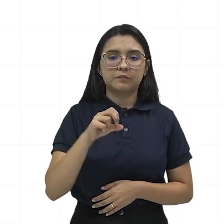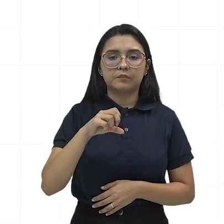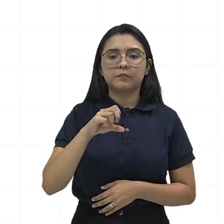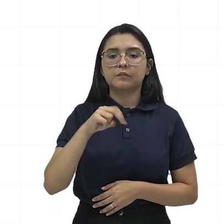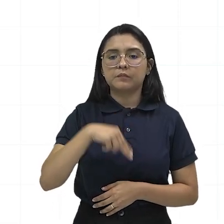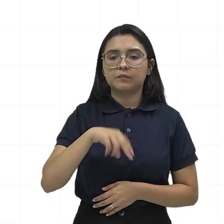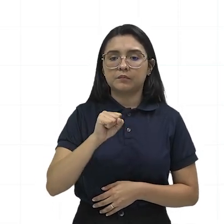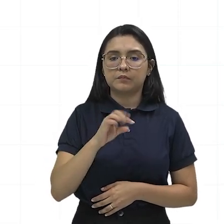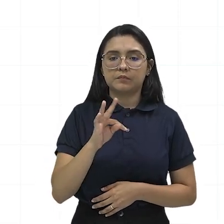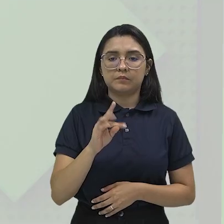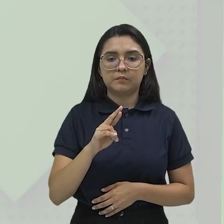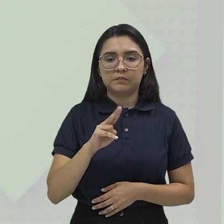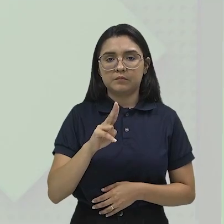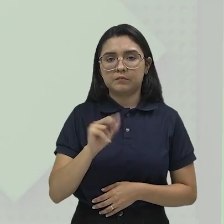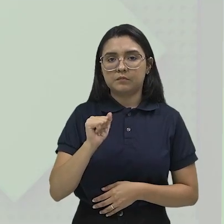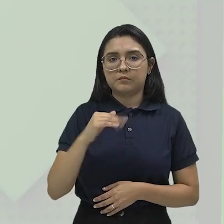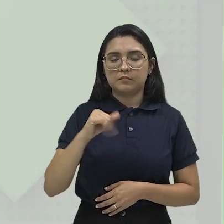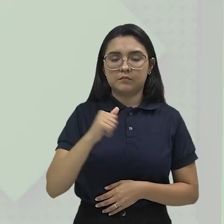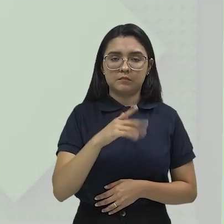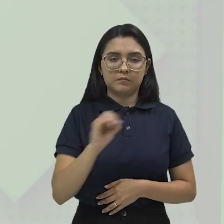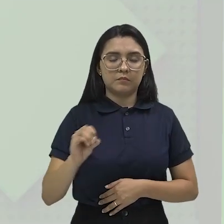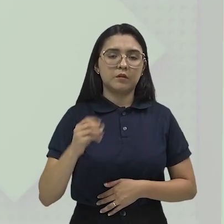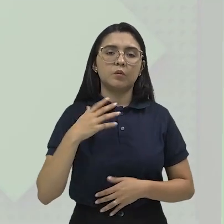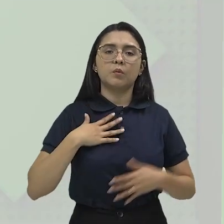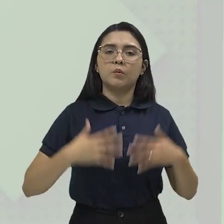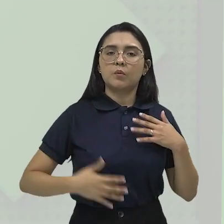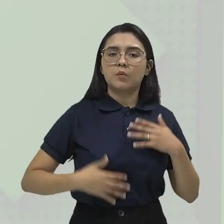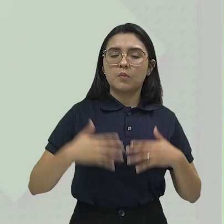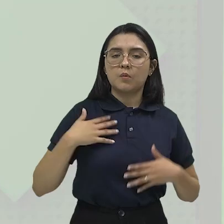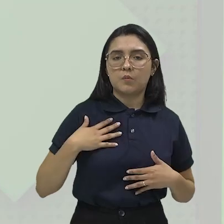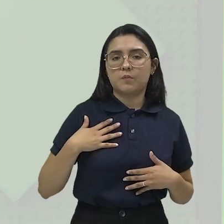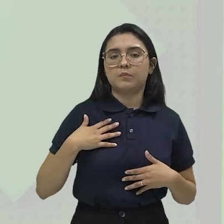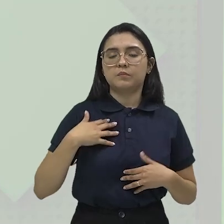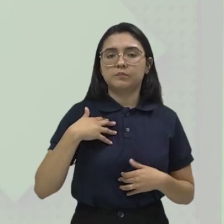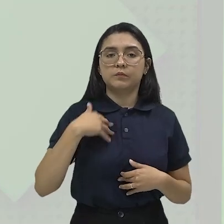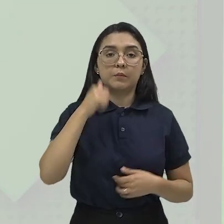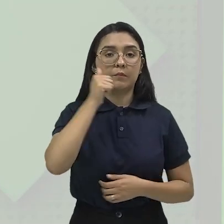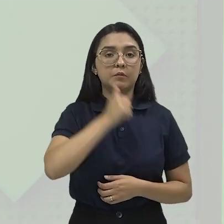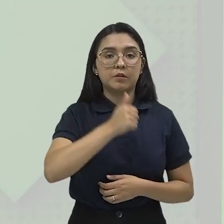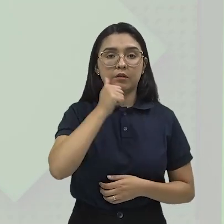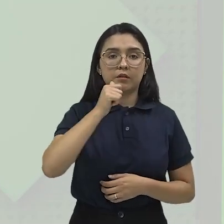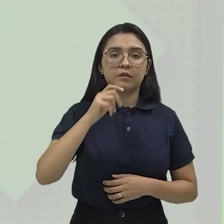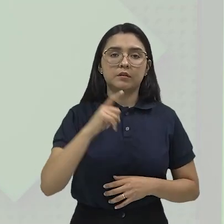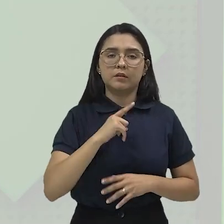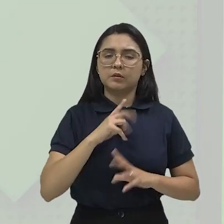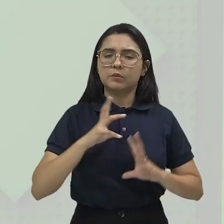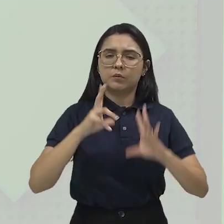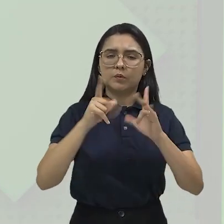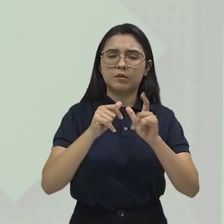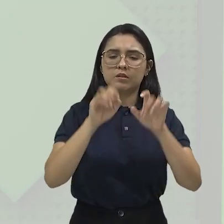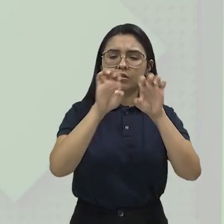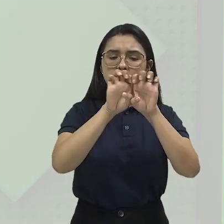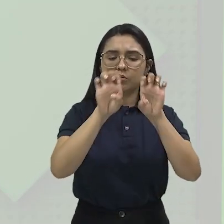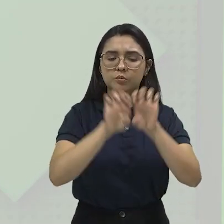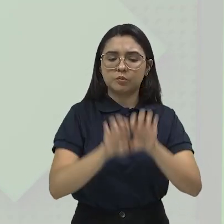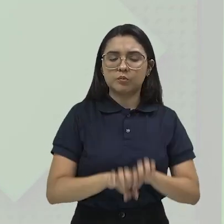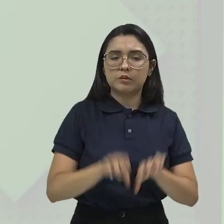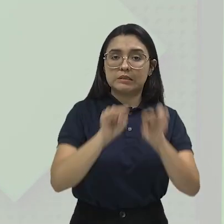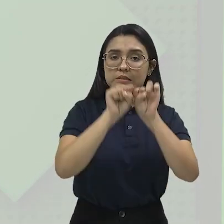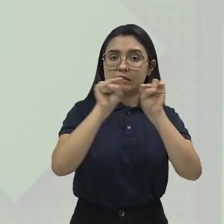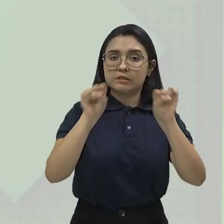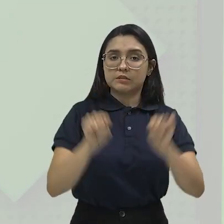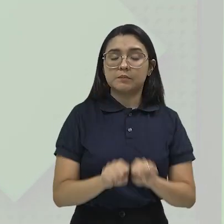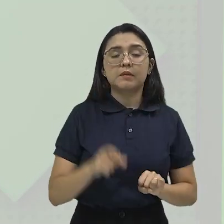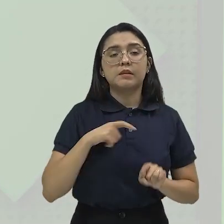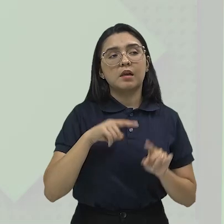Então observe aí. O corpo feminino, o organismo feminino, né, que tem toda essa estrutura, ele vai passar por